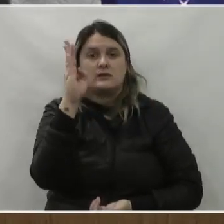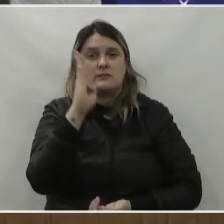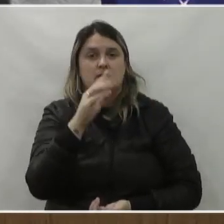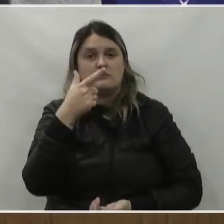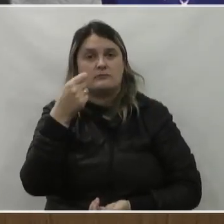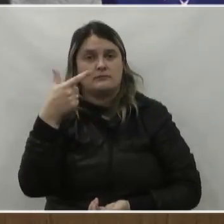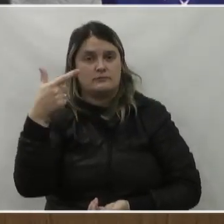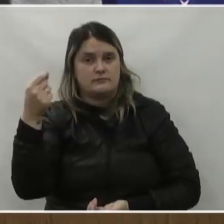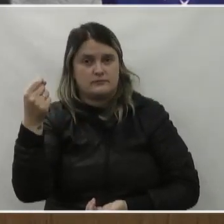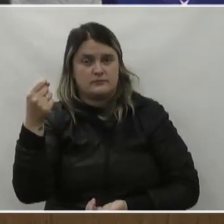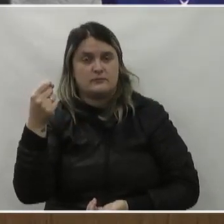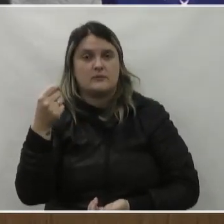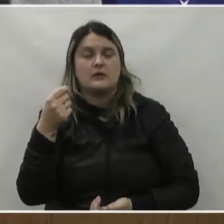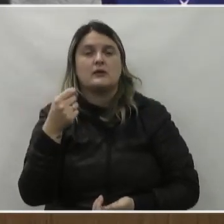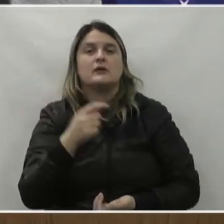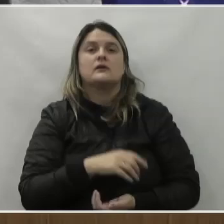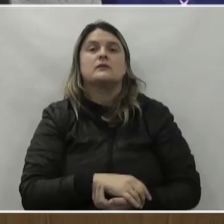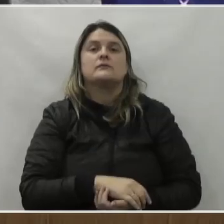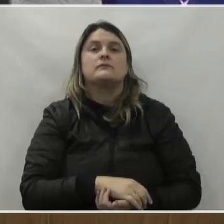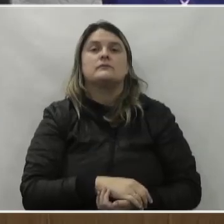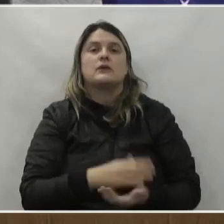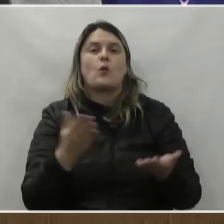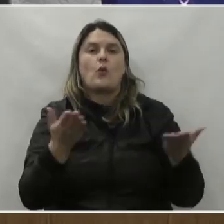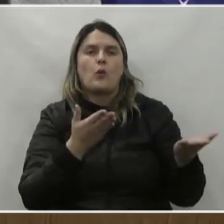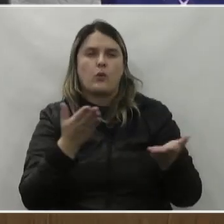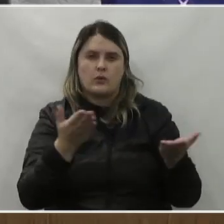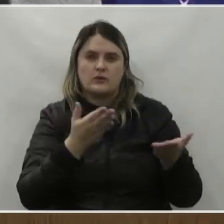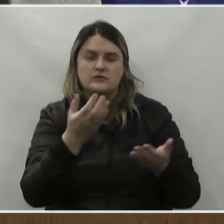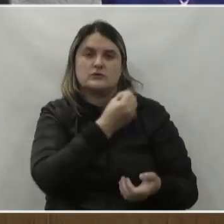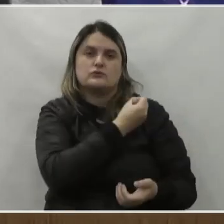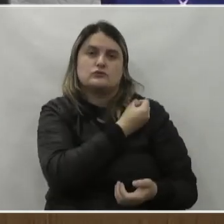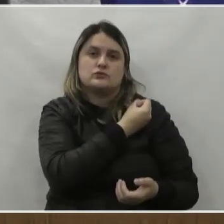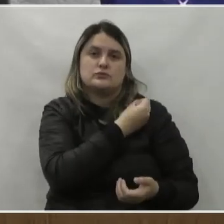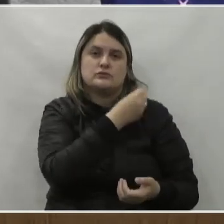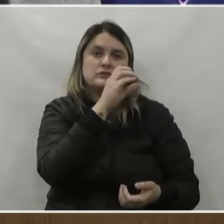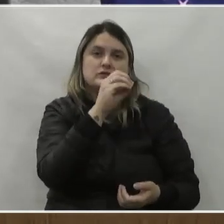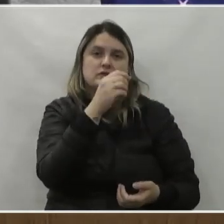340/2020, decorrente da concorrência pública número